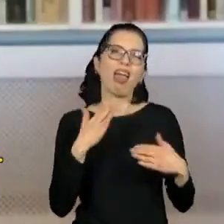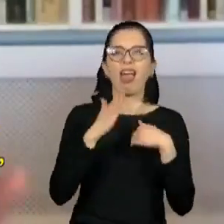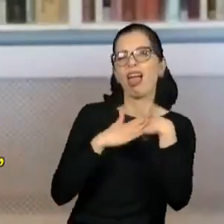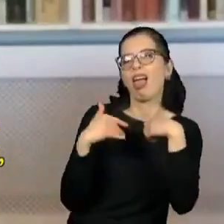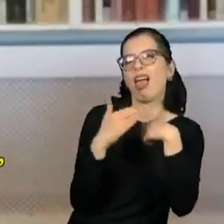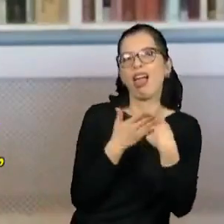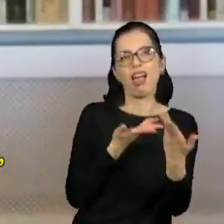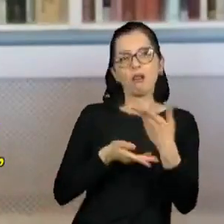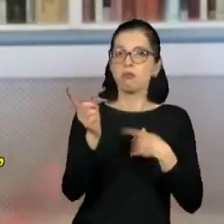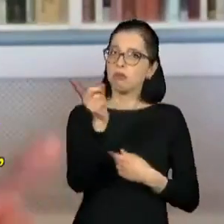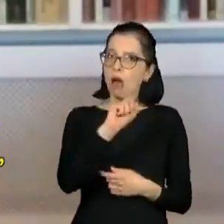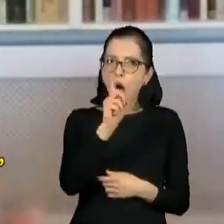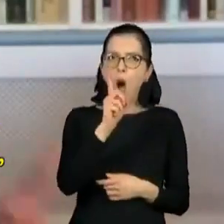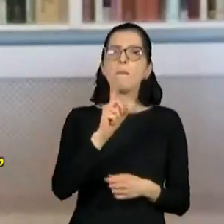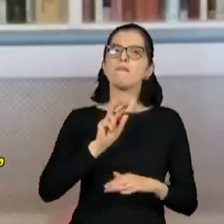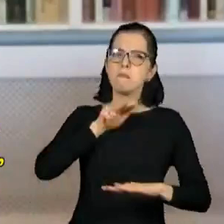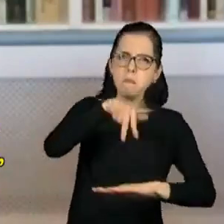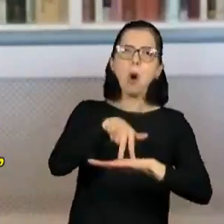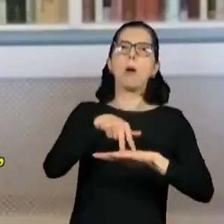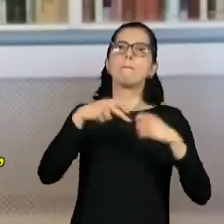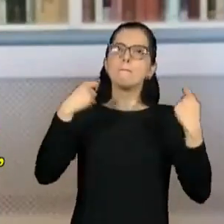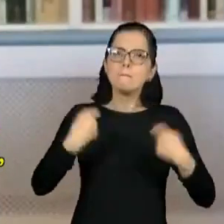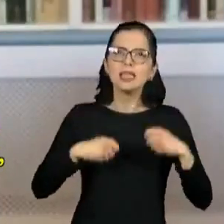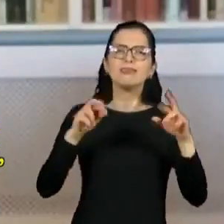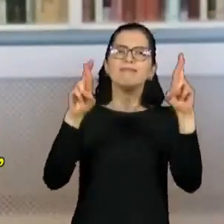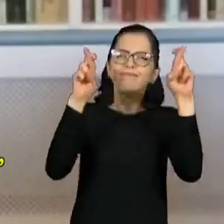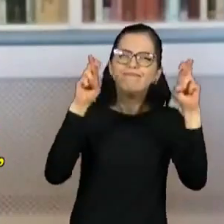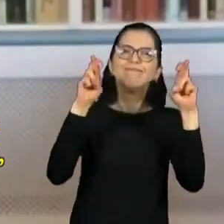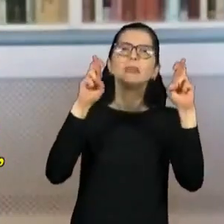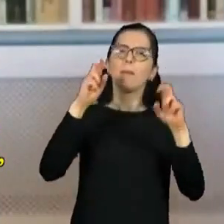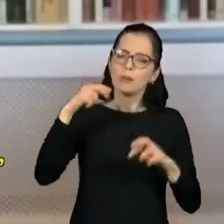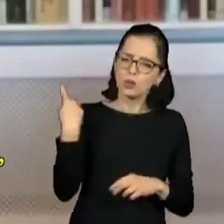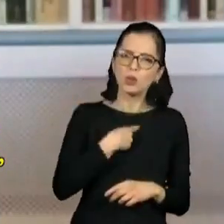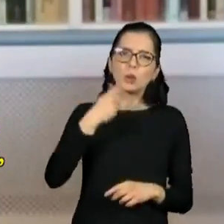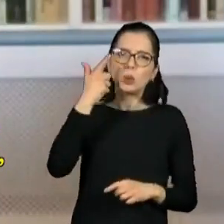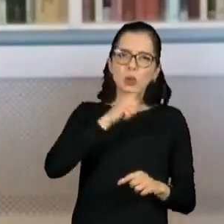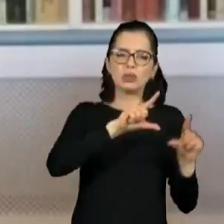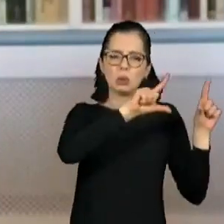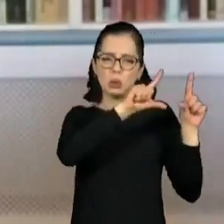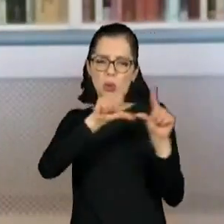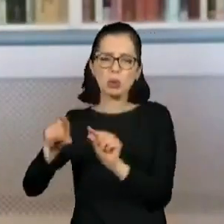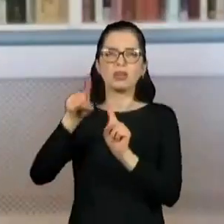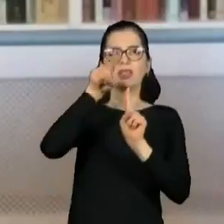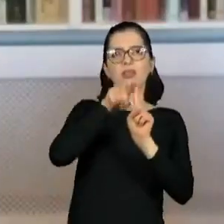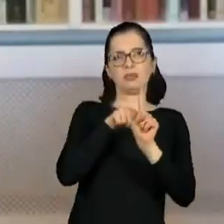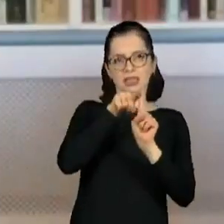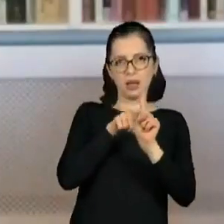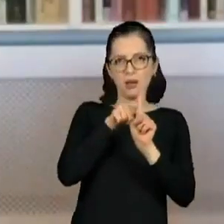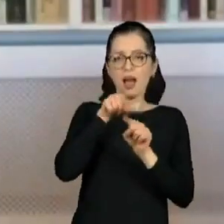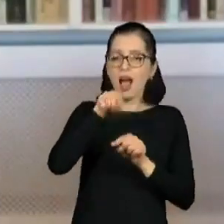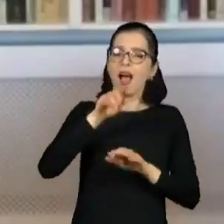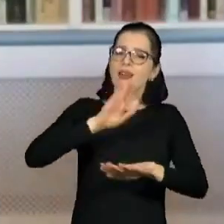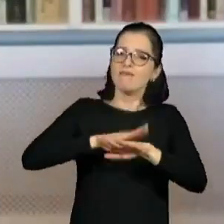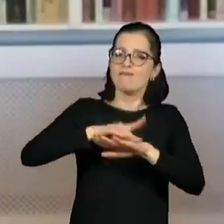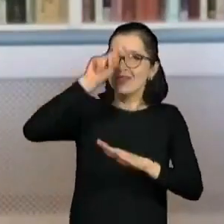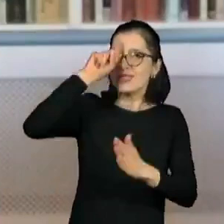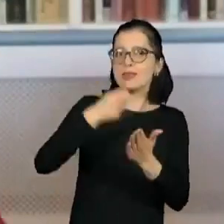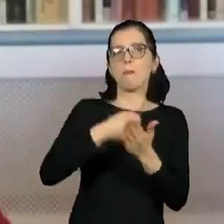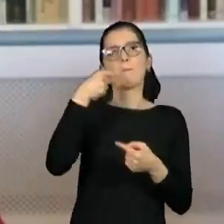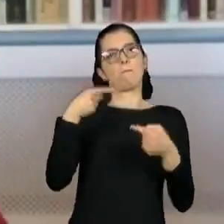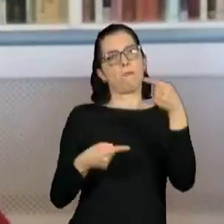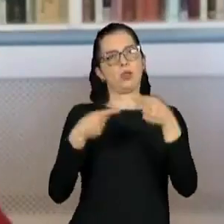em pouco tempo o nosso iogurte Lines with vai fazer isso que eu desejo